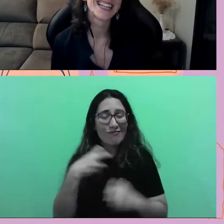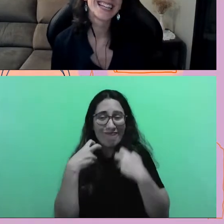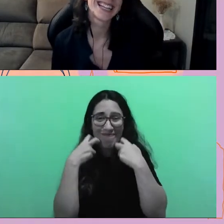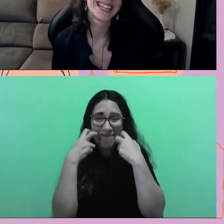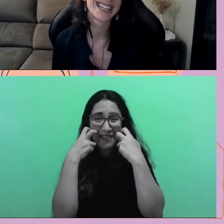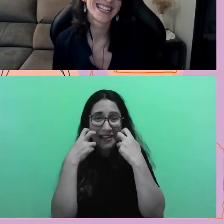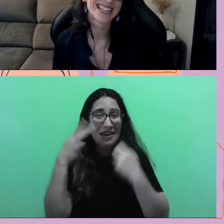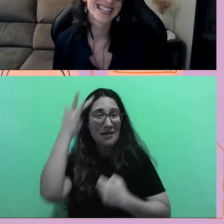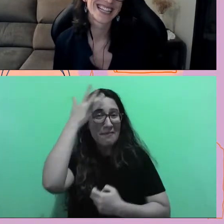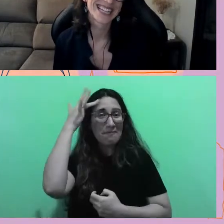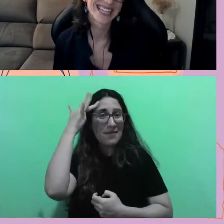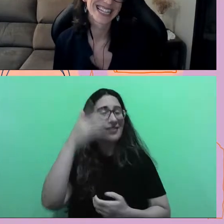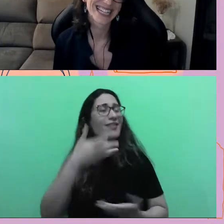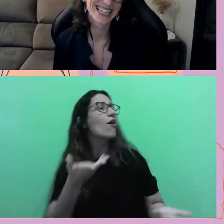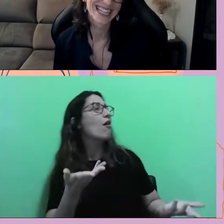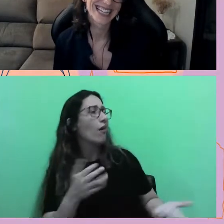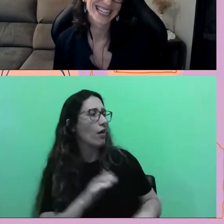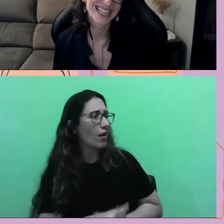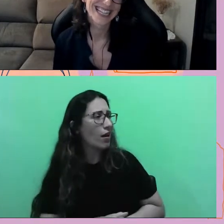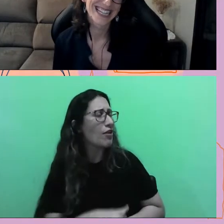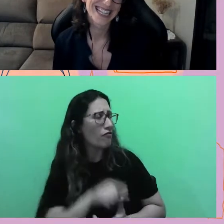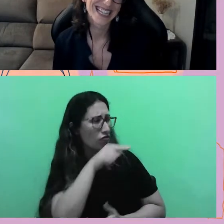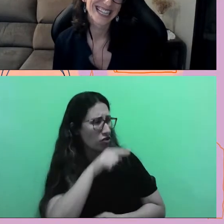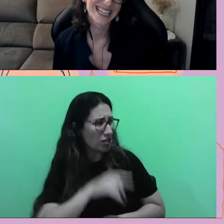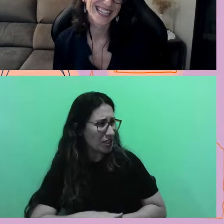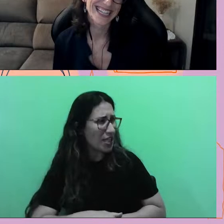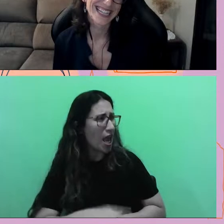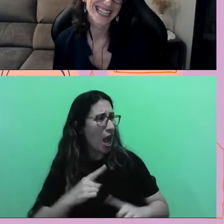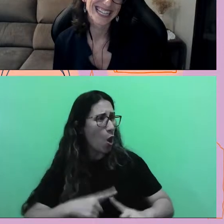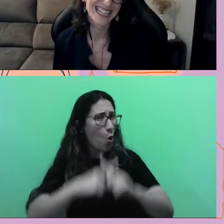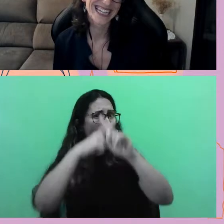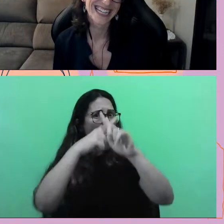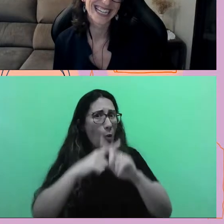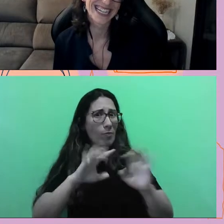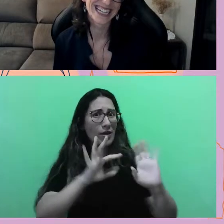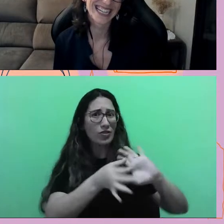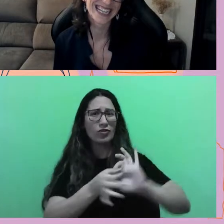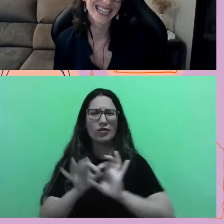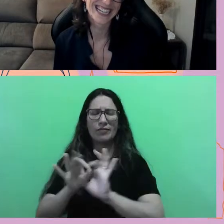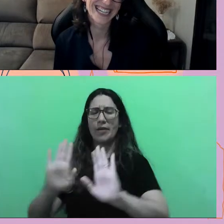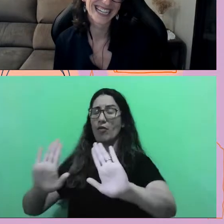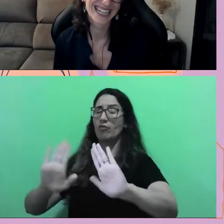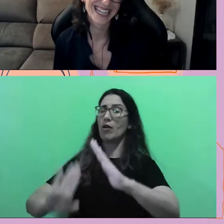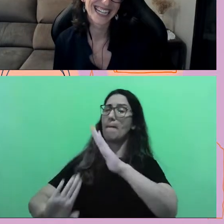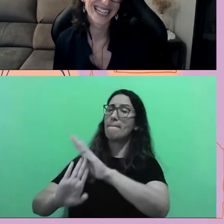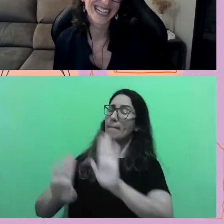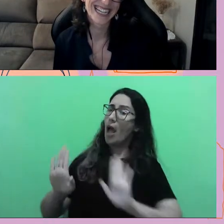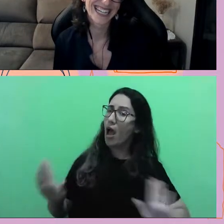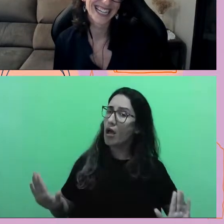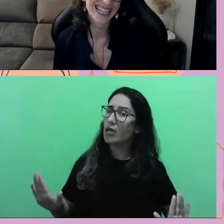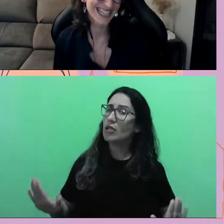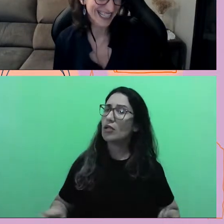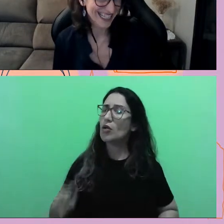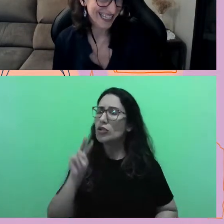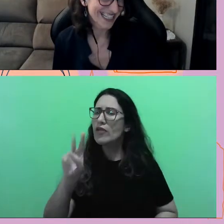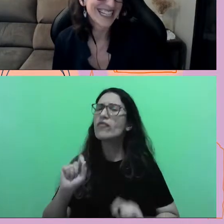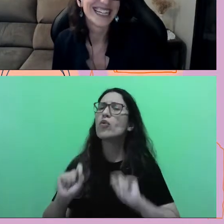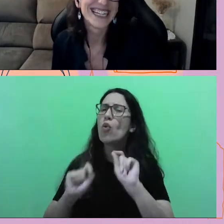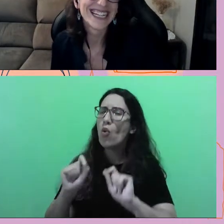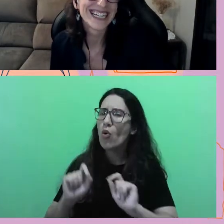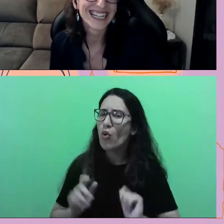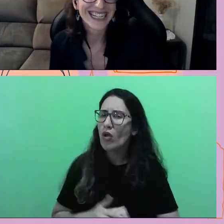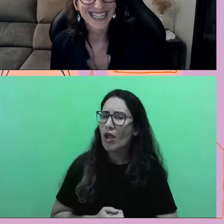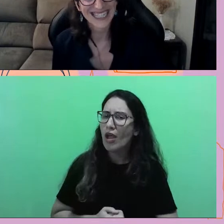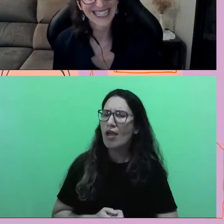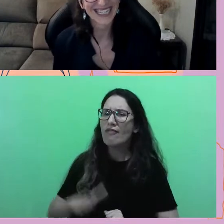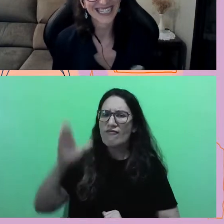no meu pé lá, sensei, então quer dizer que você competiu na Olimpíada? Eu falei, para com essa história, rapaz, onde você está investigando minha vida?